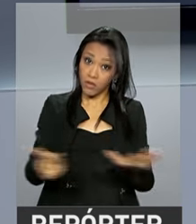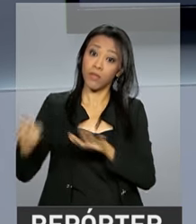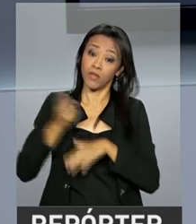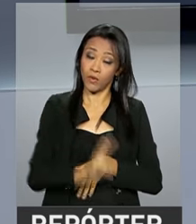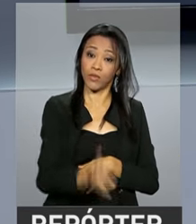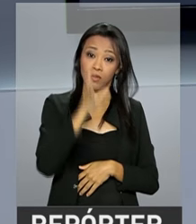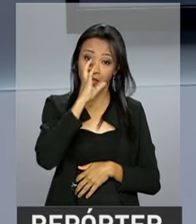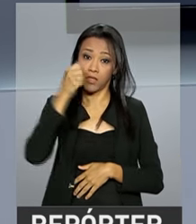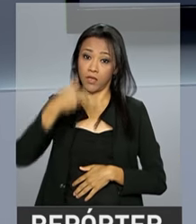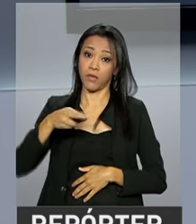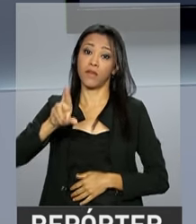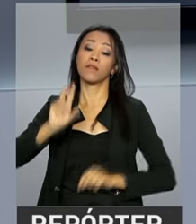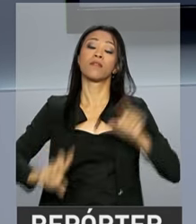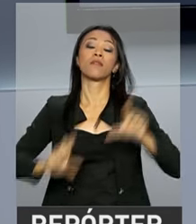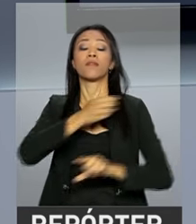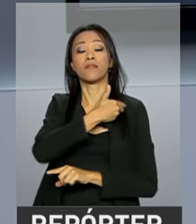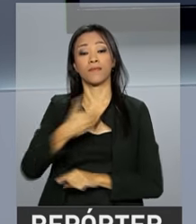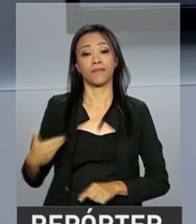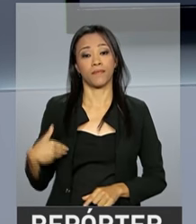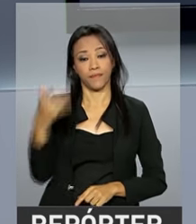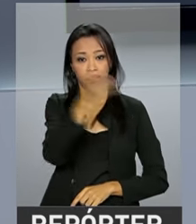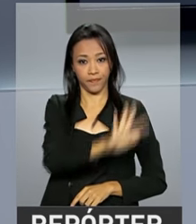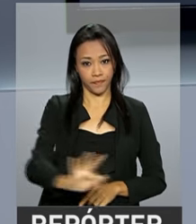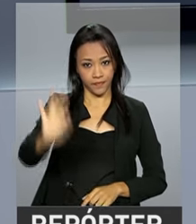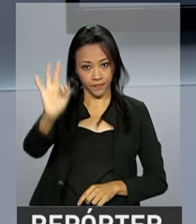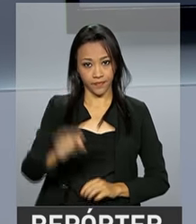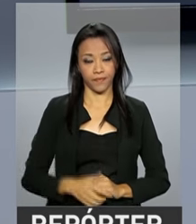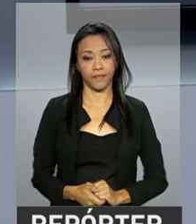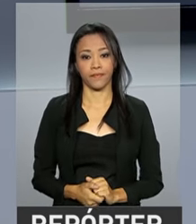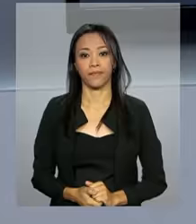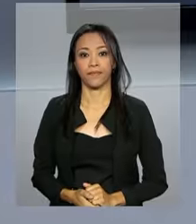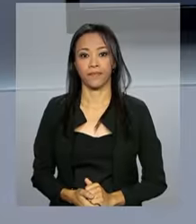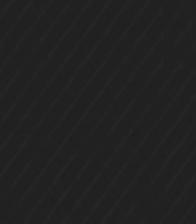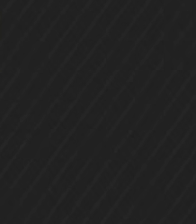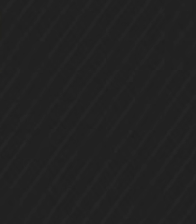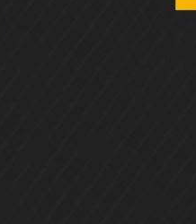e continue com a gente aqui na nbr a tv do governo federal